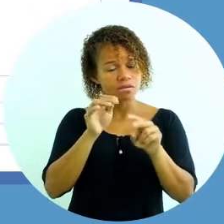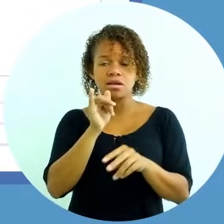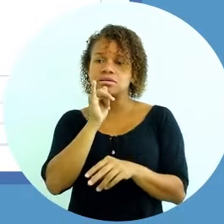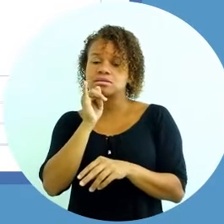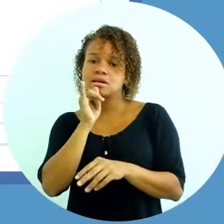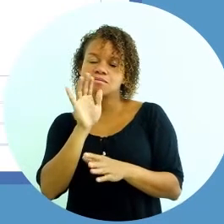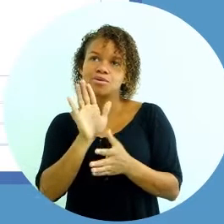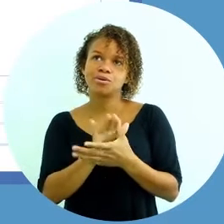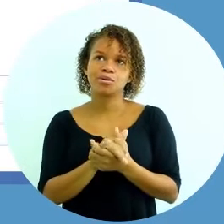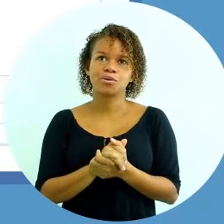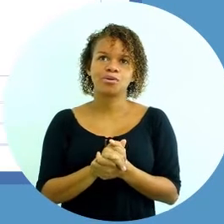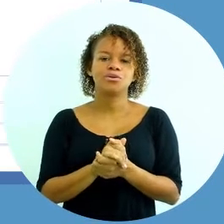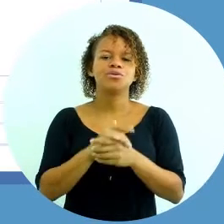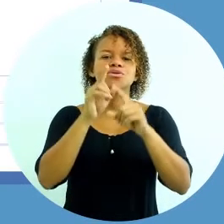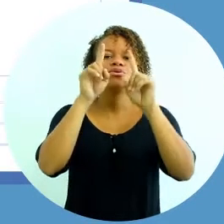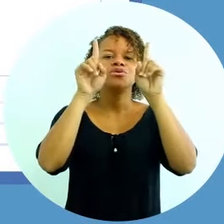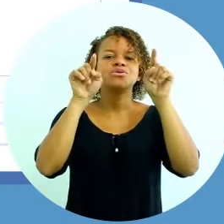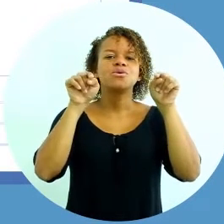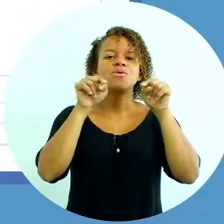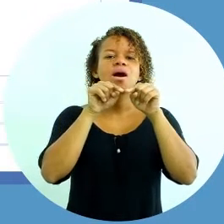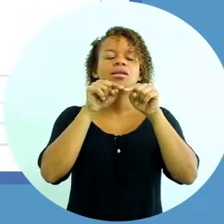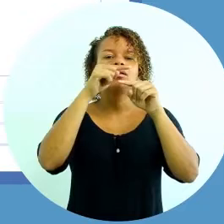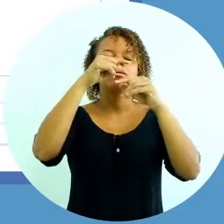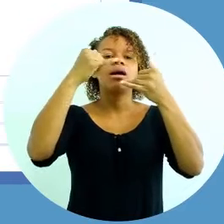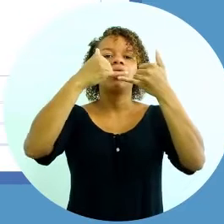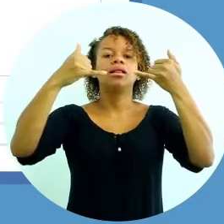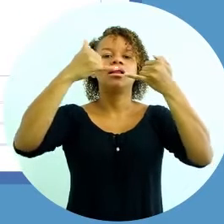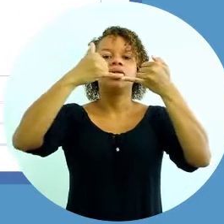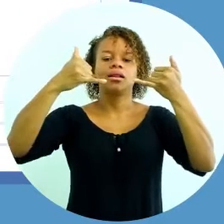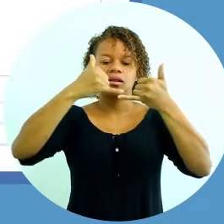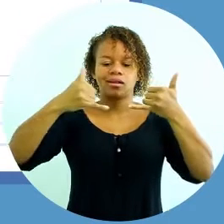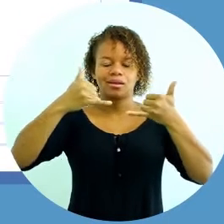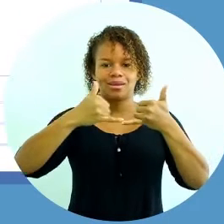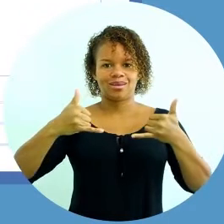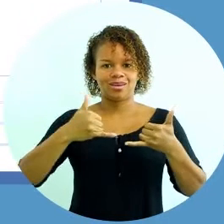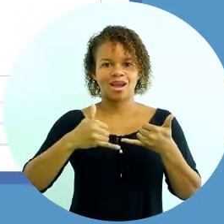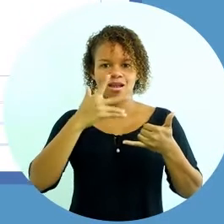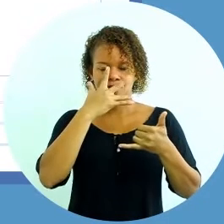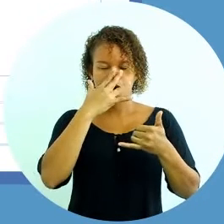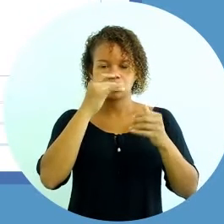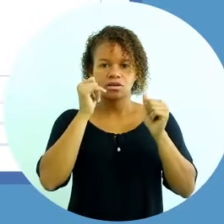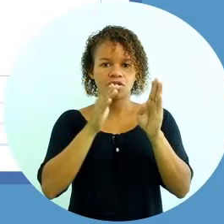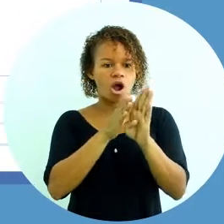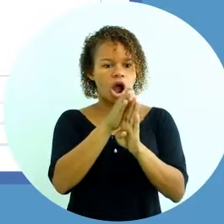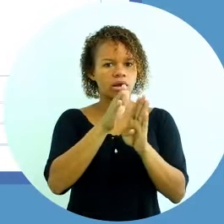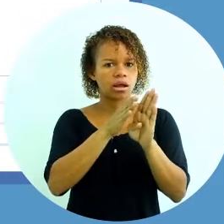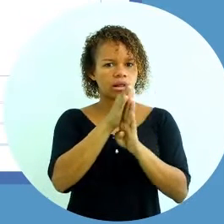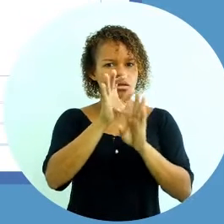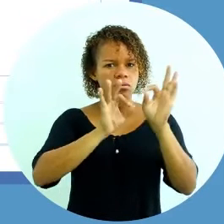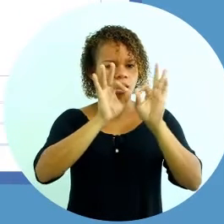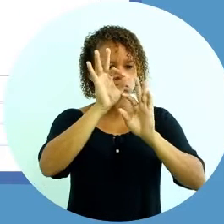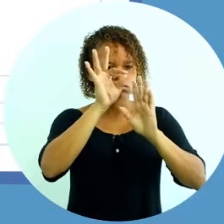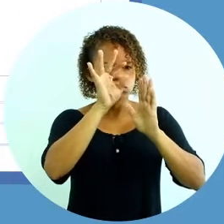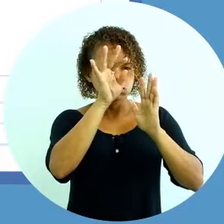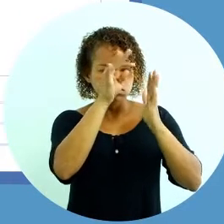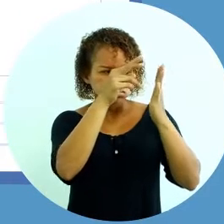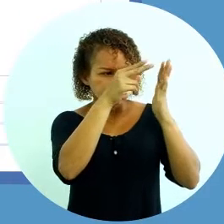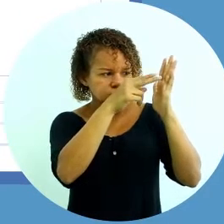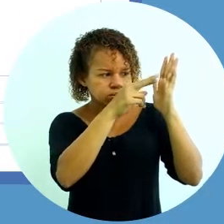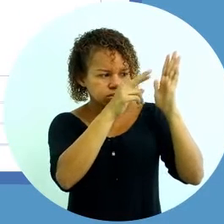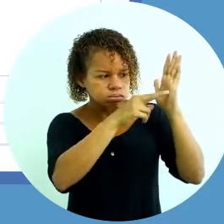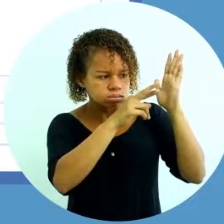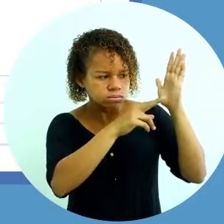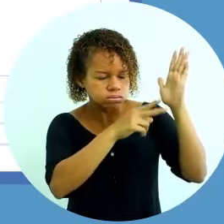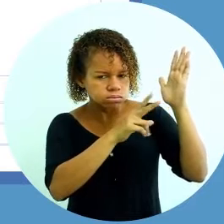ver um pequeno exemplo dos quadrinhos que estão aí com as linhas que podem servir de orientação à sequência da